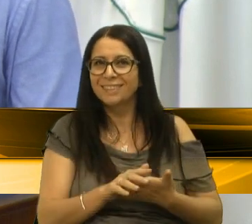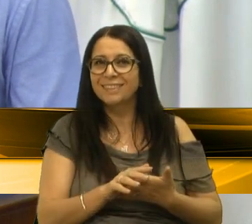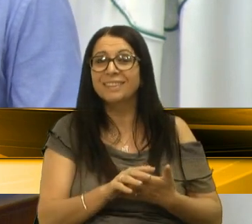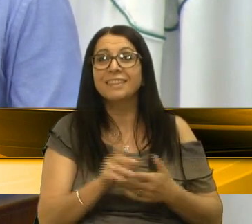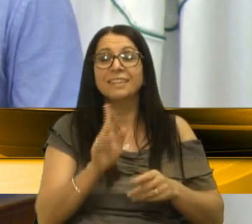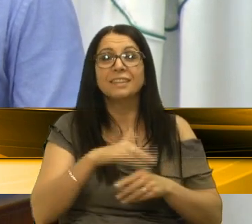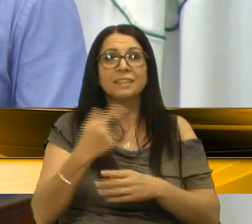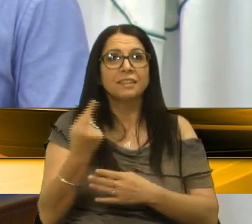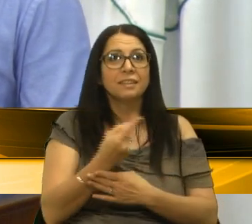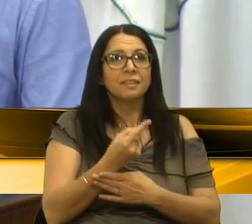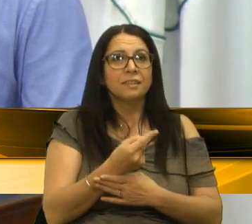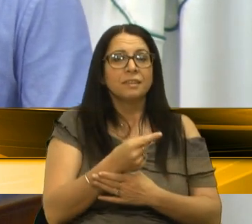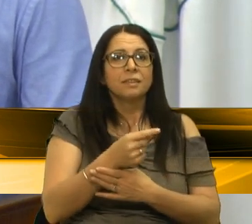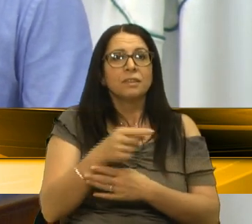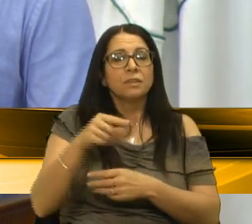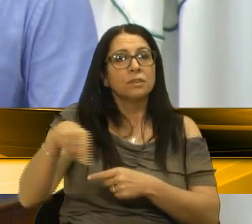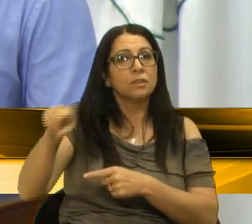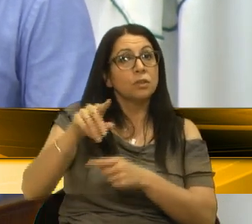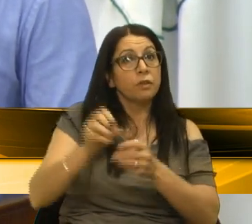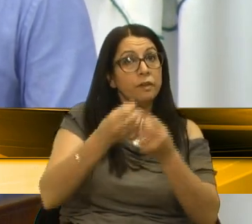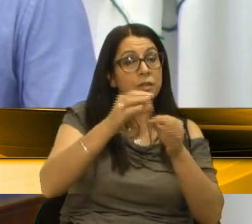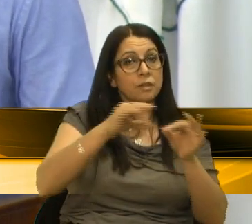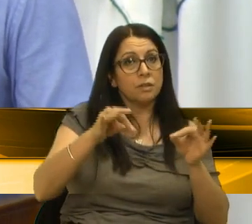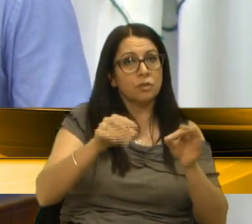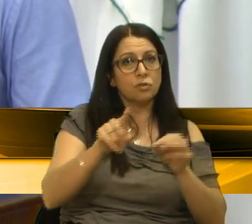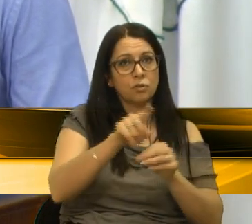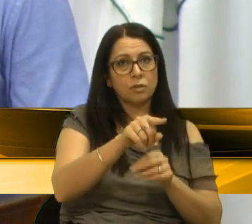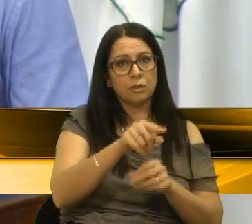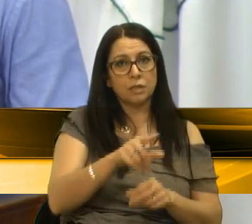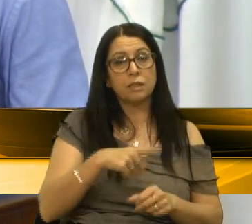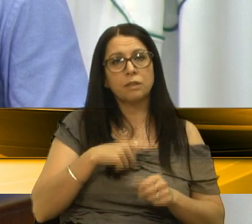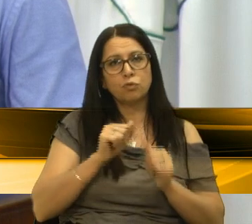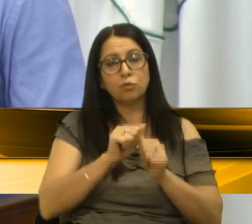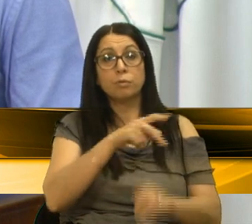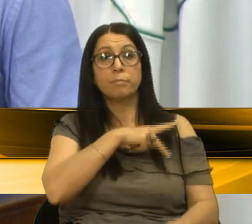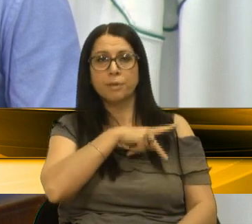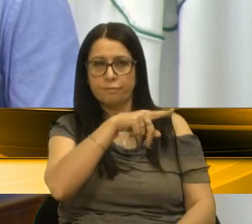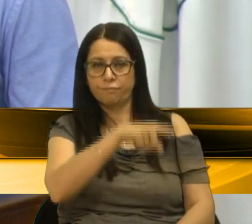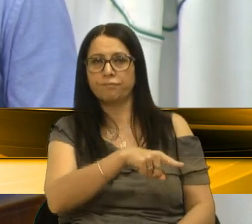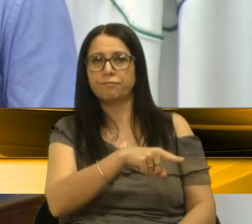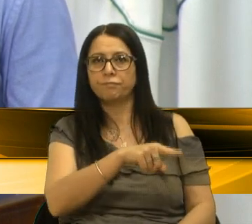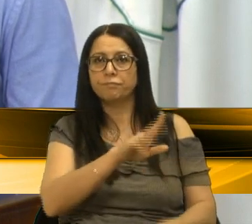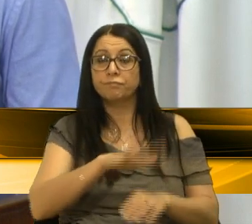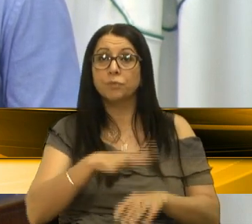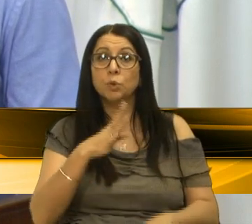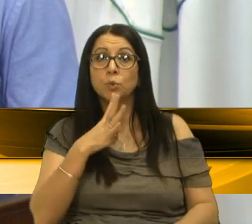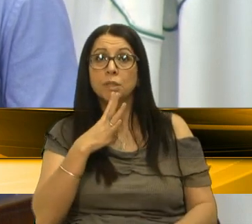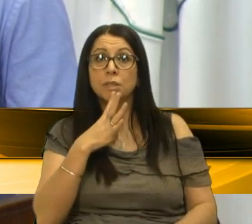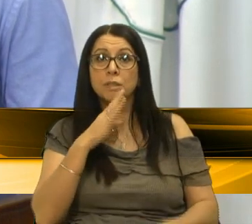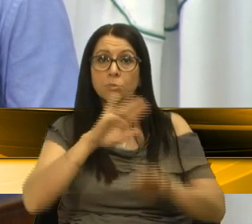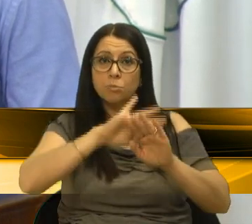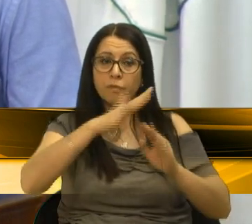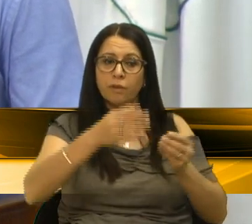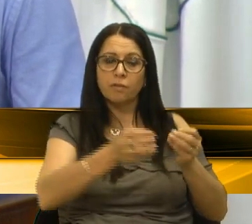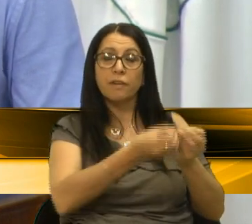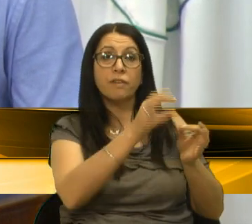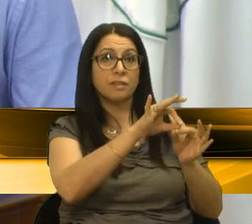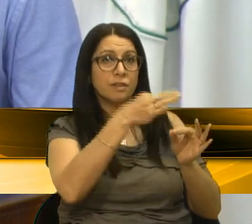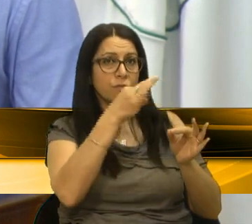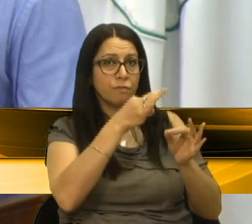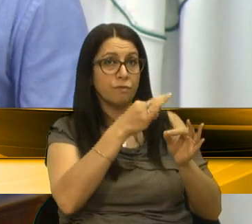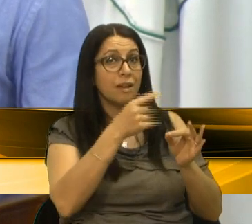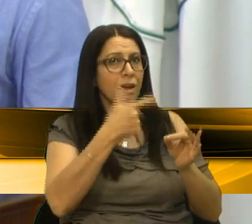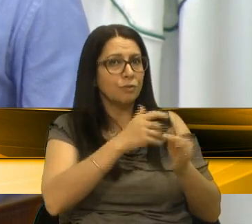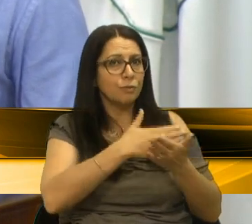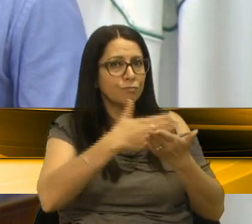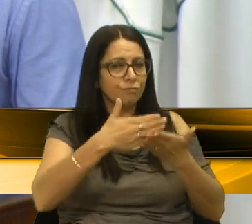Mário Bernardino Ramos Gentil Carraro, que teve na presidência, mais conhecido como Pavilhões da Festa da Uva, que achei que, ao